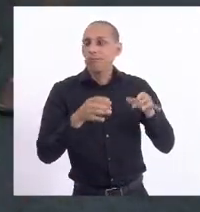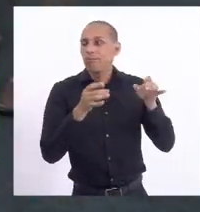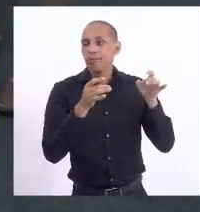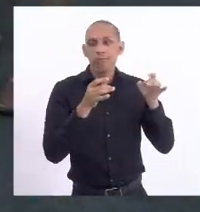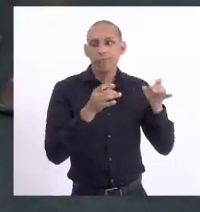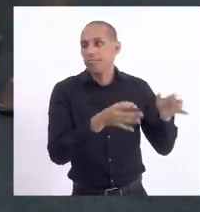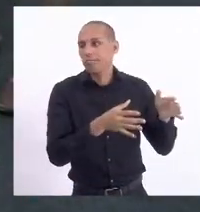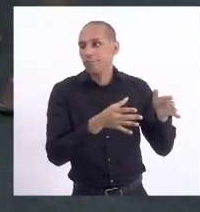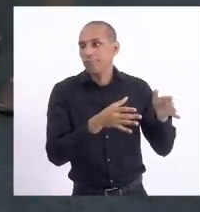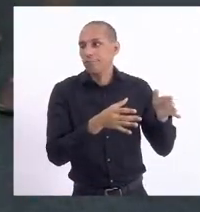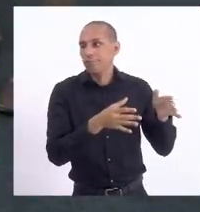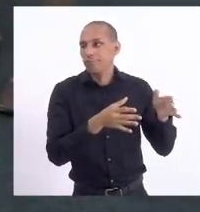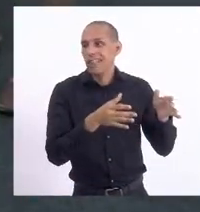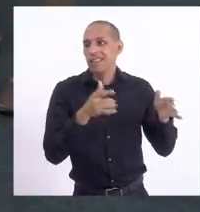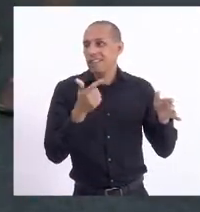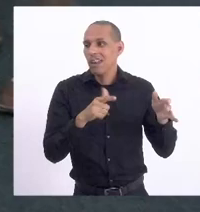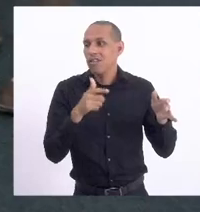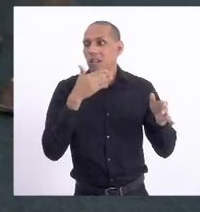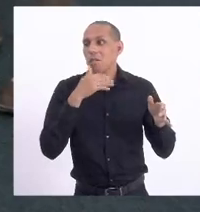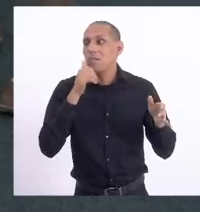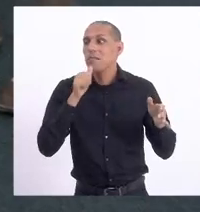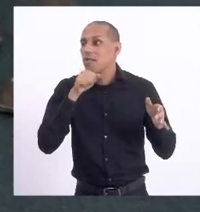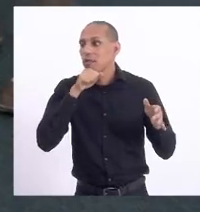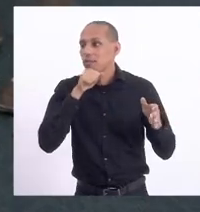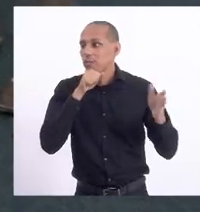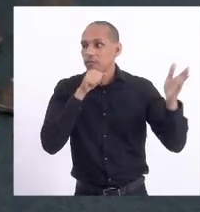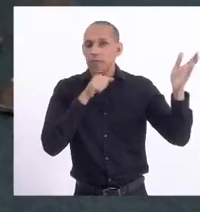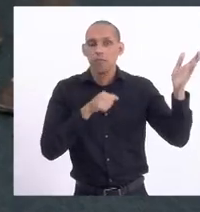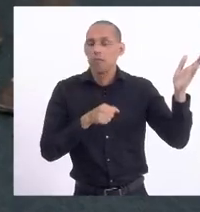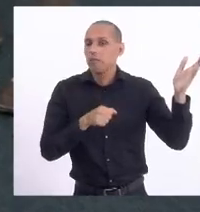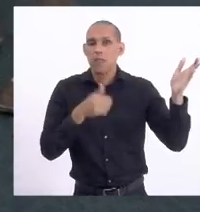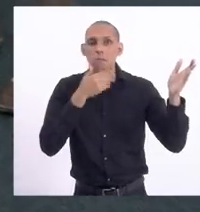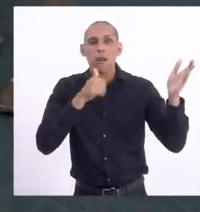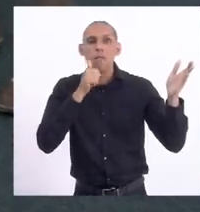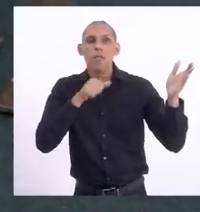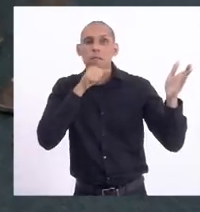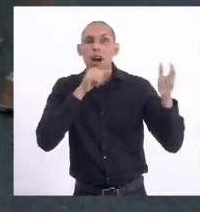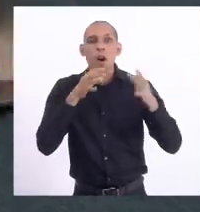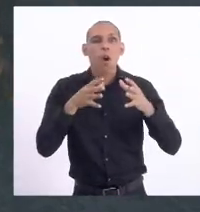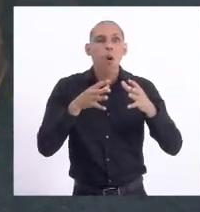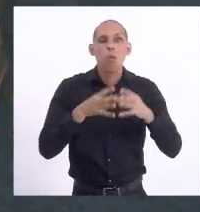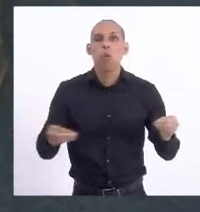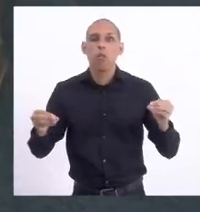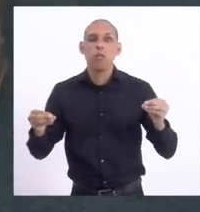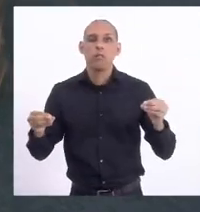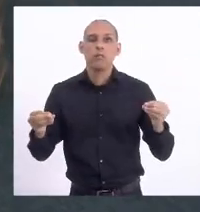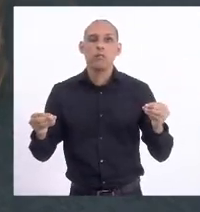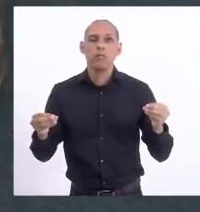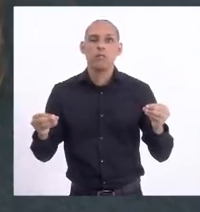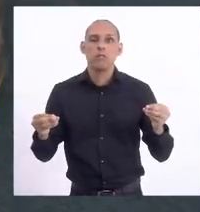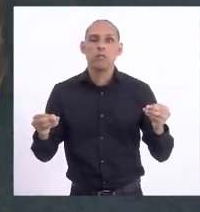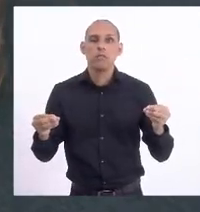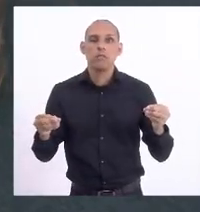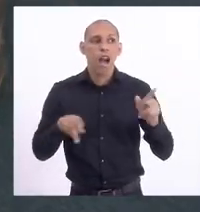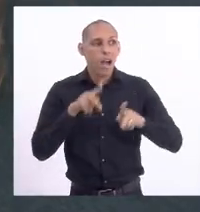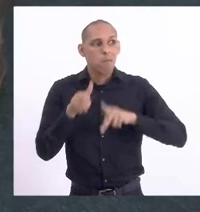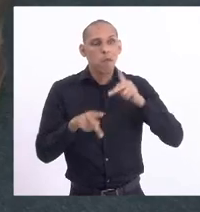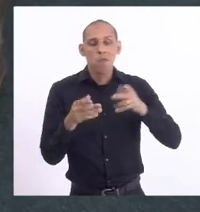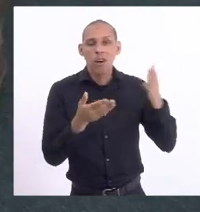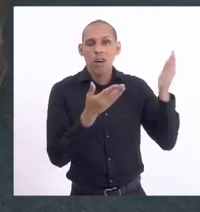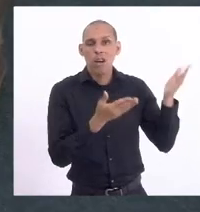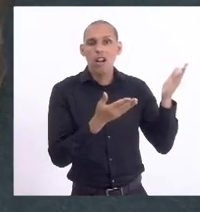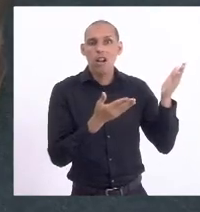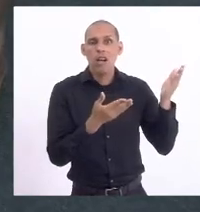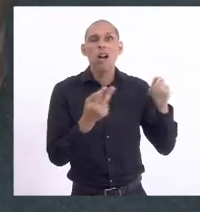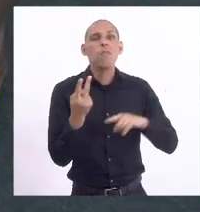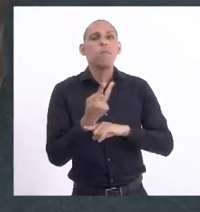abandonadas sem os seus pais. Os pais estão sumidos. E a população está